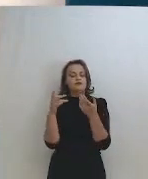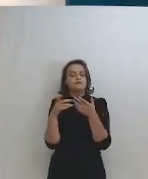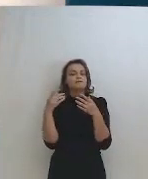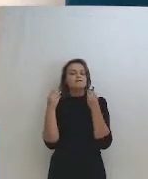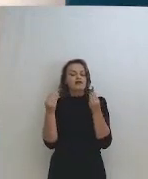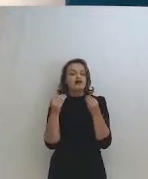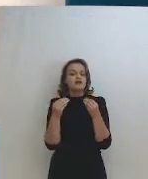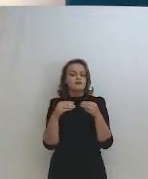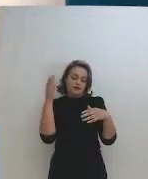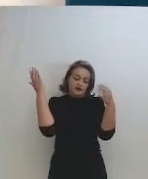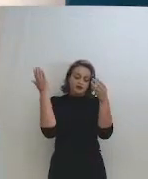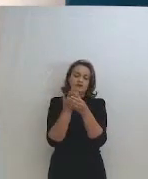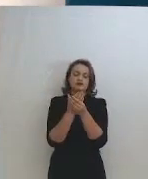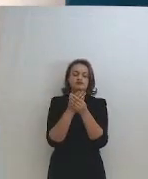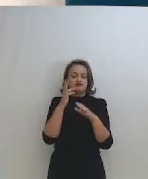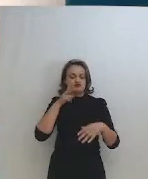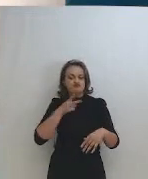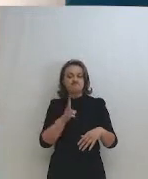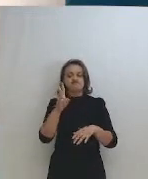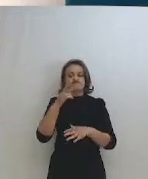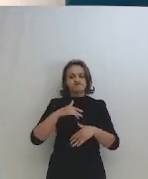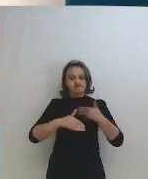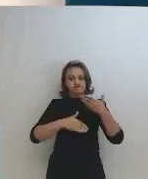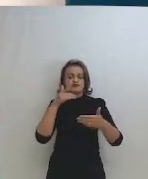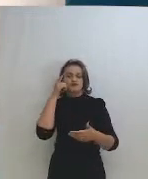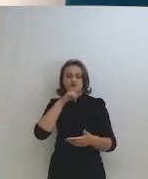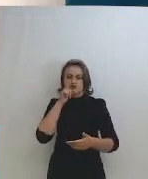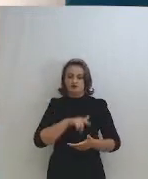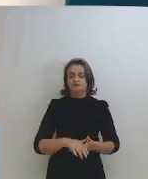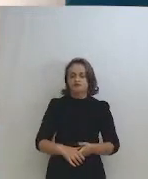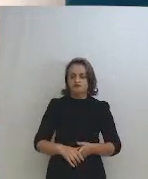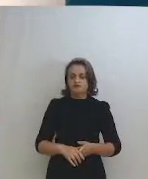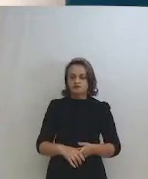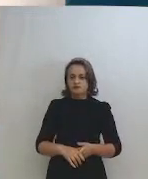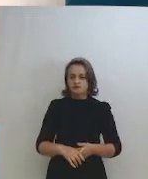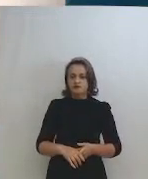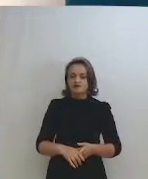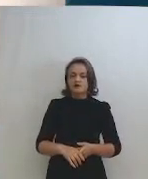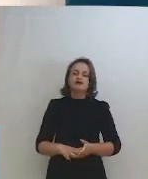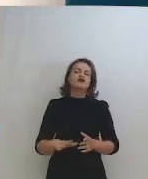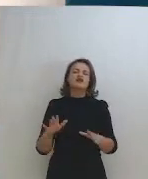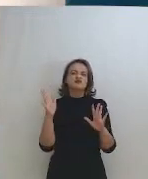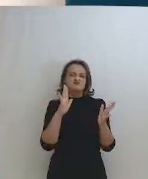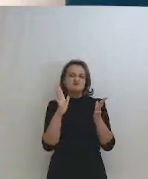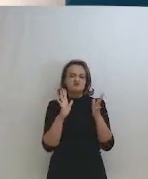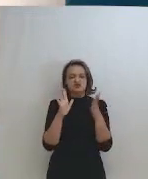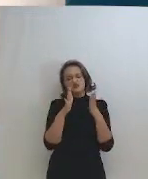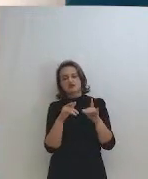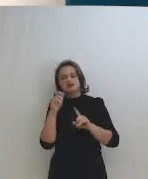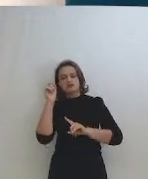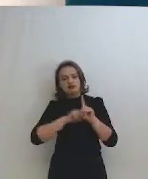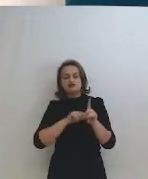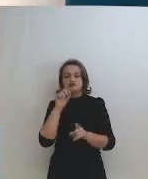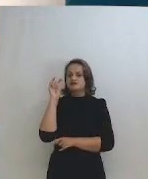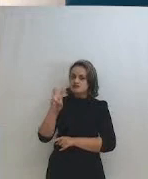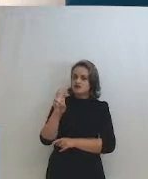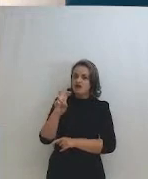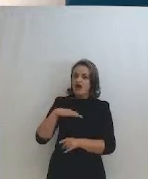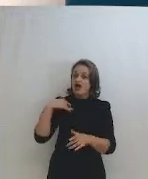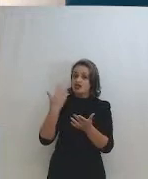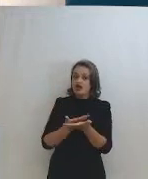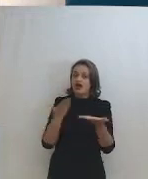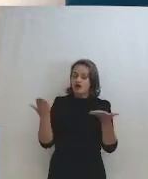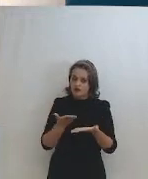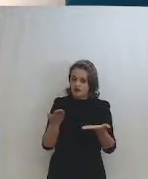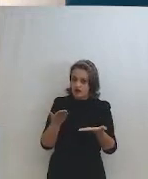em seguida sentenciado. Momento que, até passados quase 5 meses até agora, nenhum indício de que essa